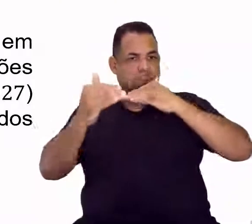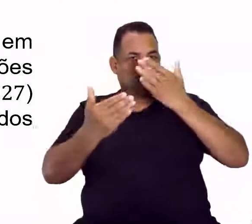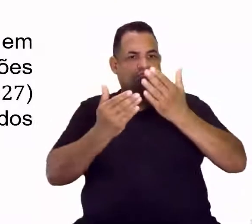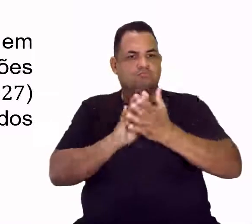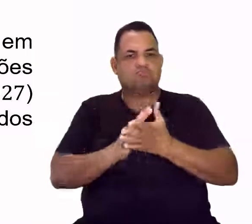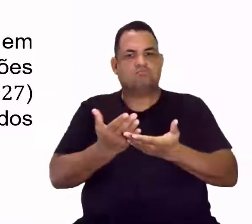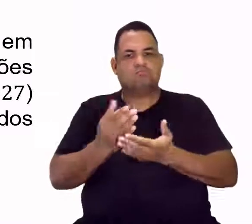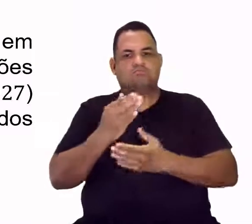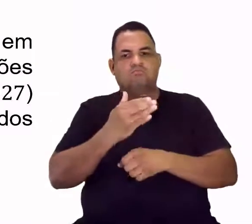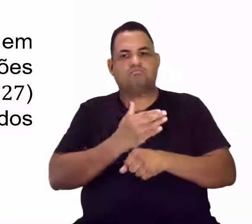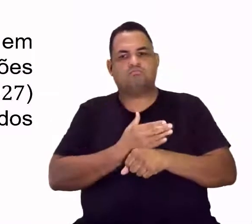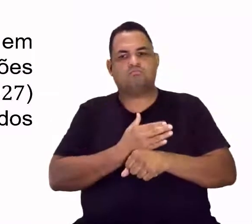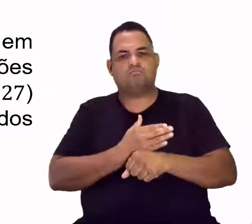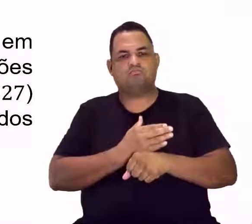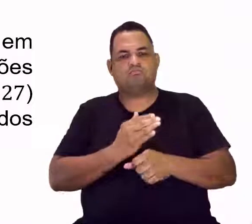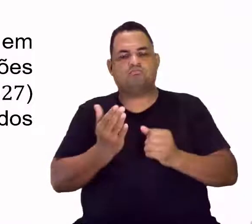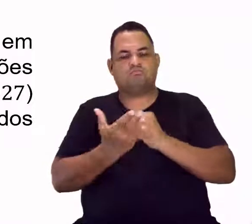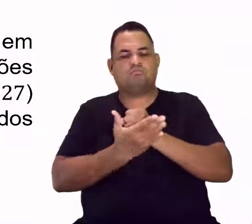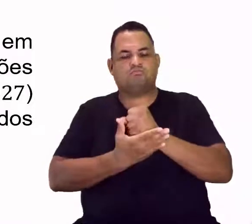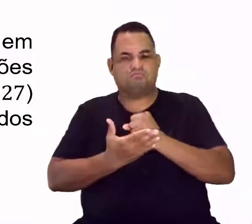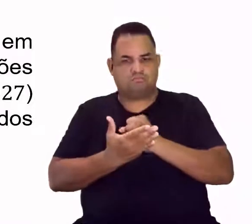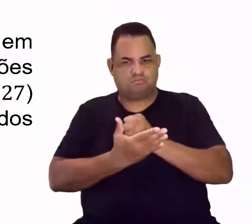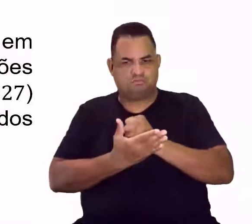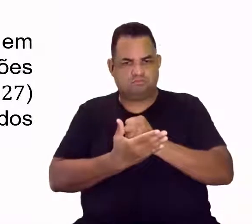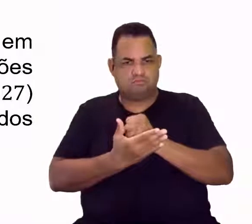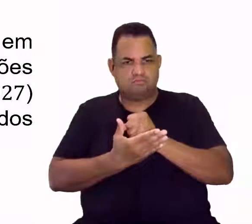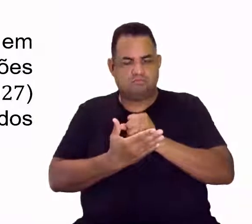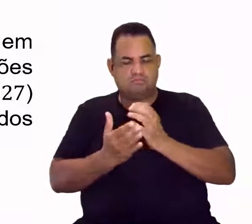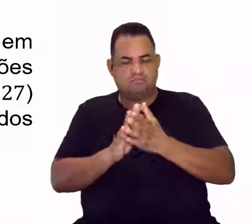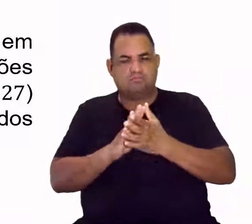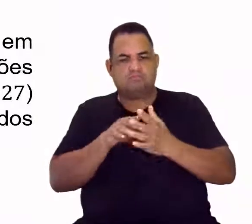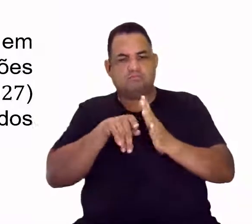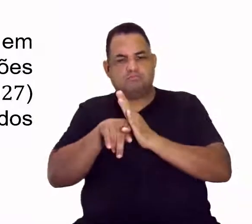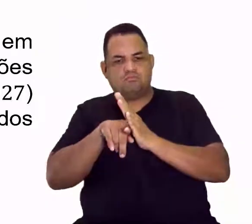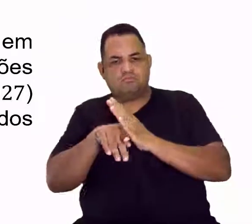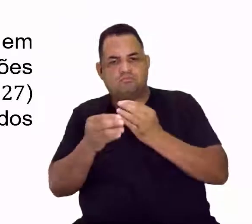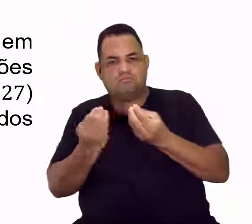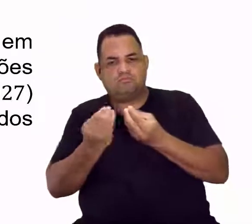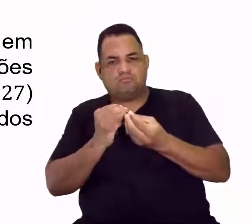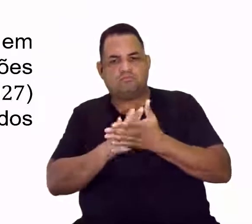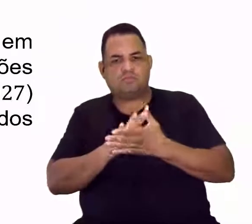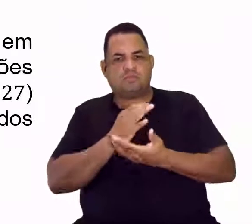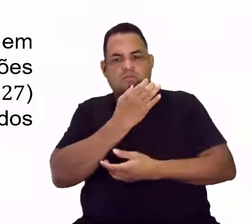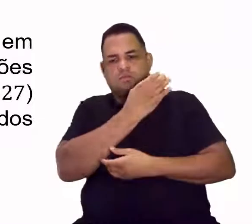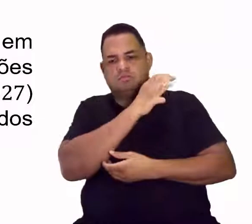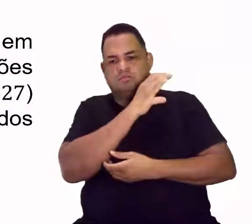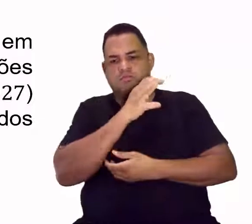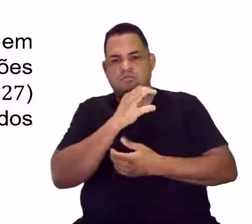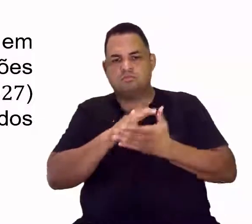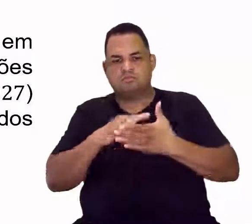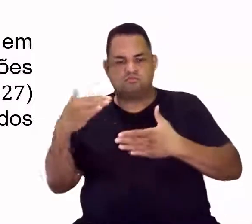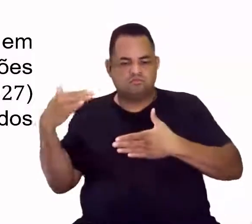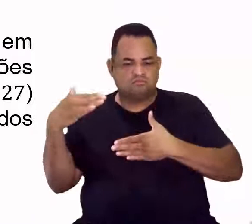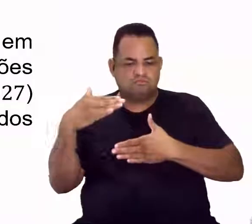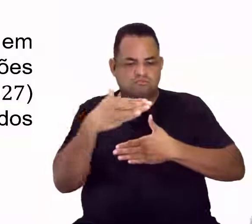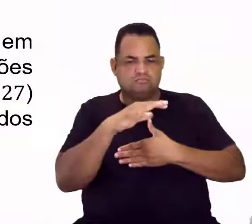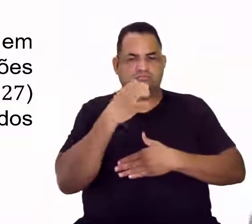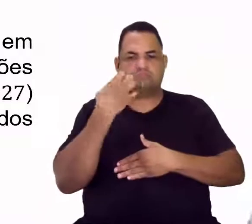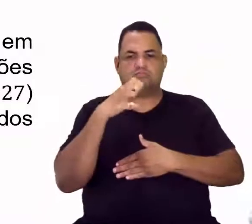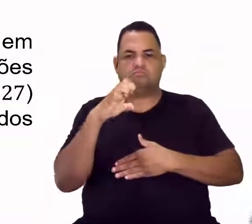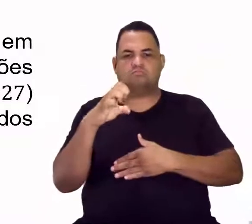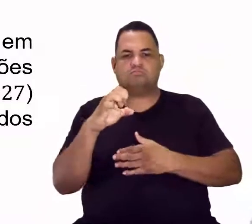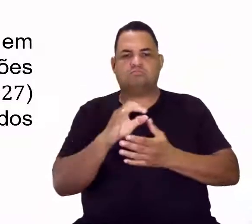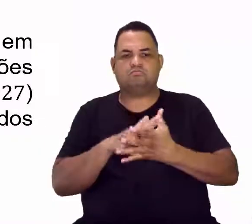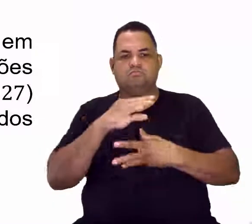com bases, em estudos sobre condutividade elétrica das soluções